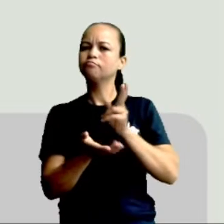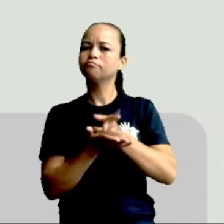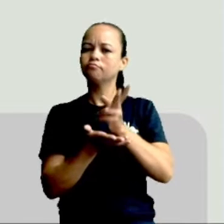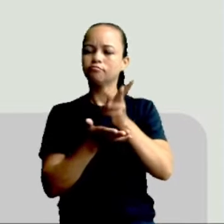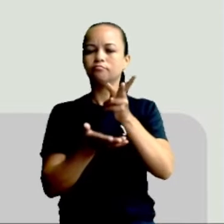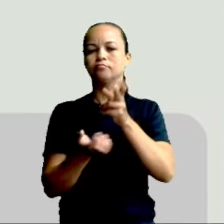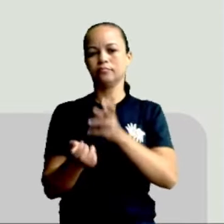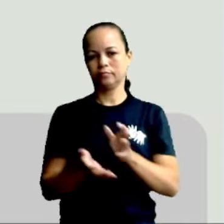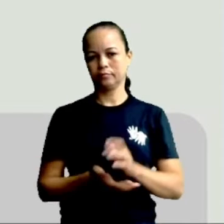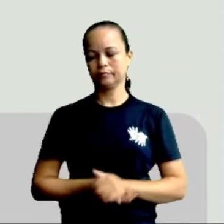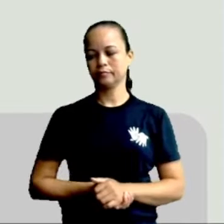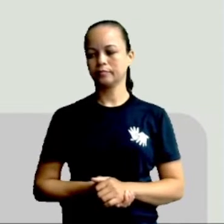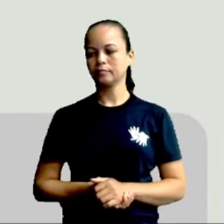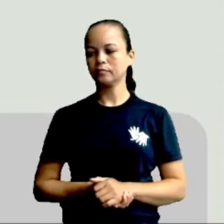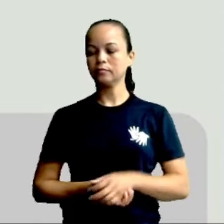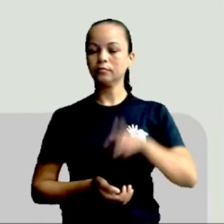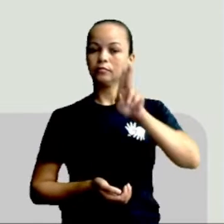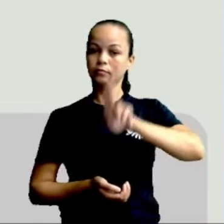são, tá,